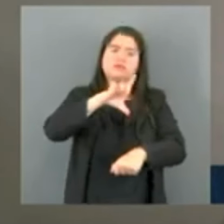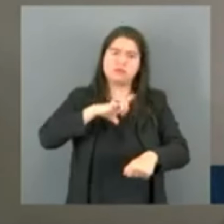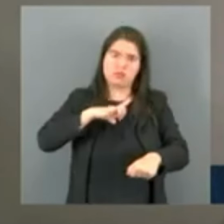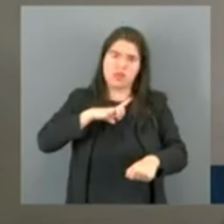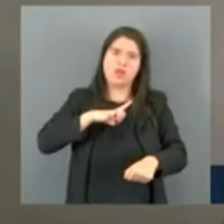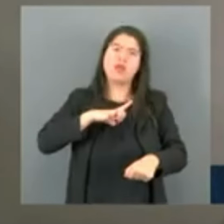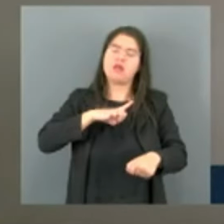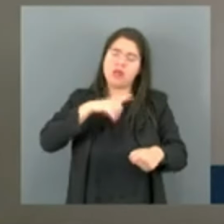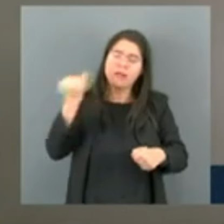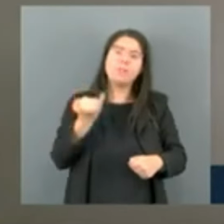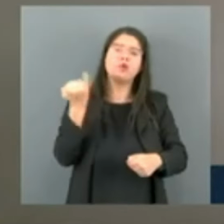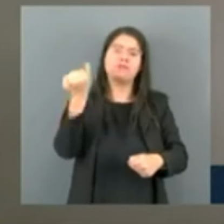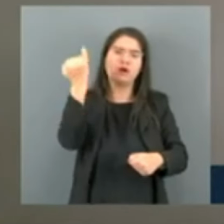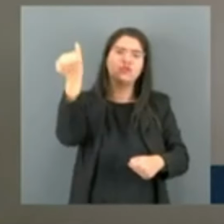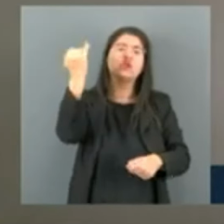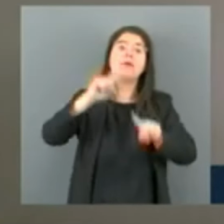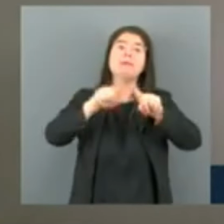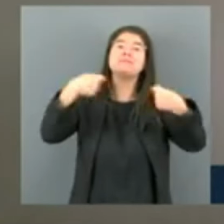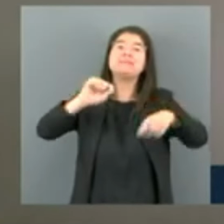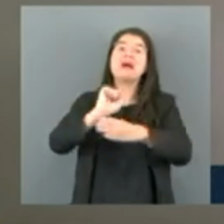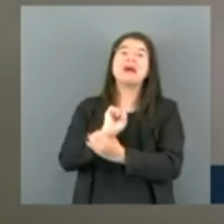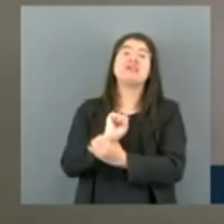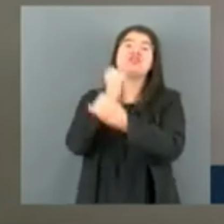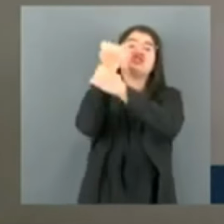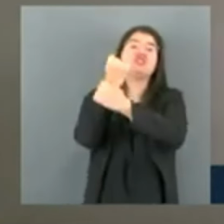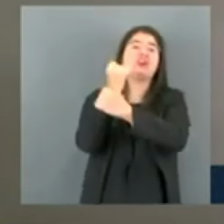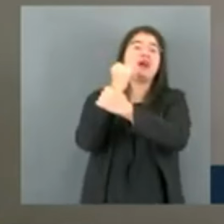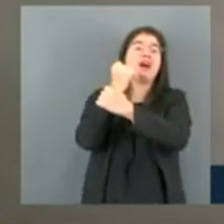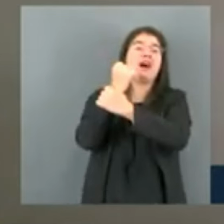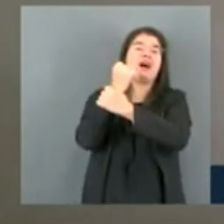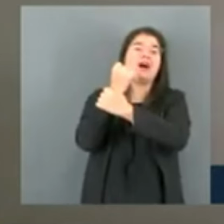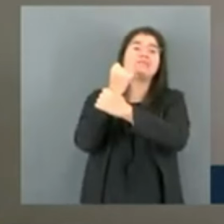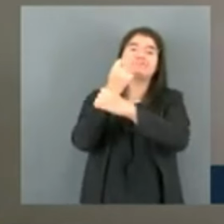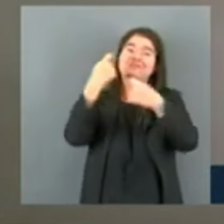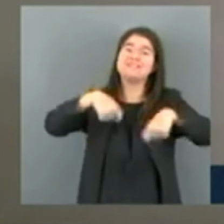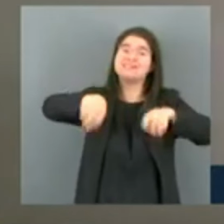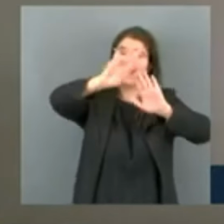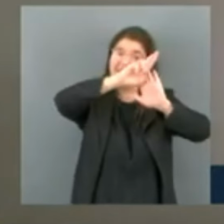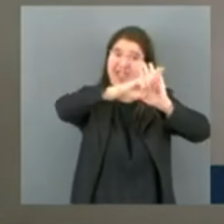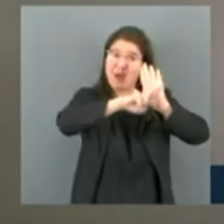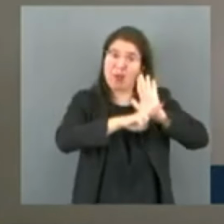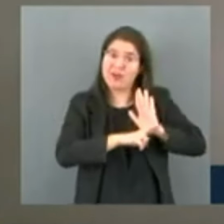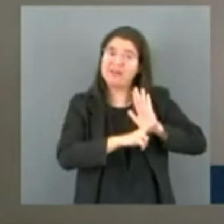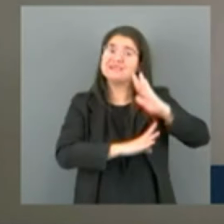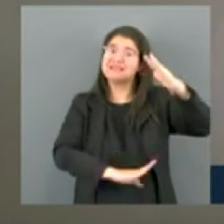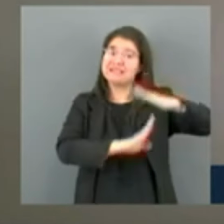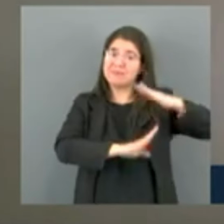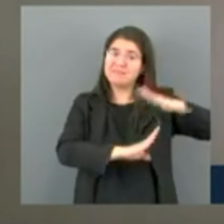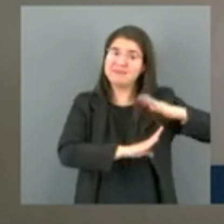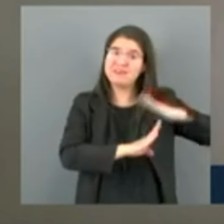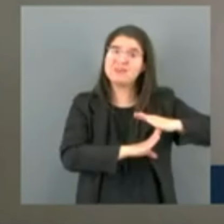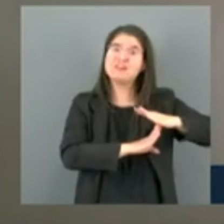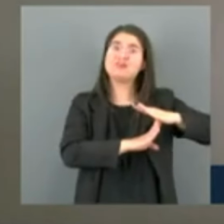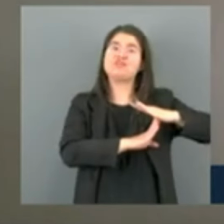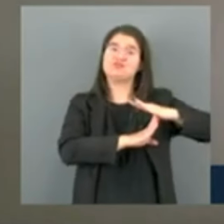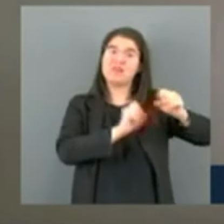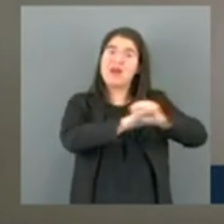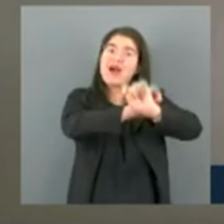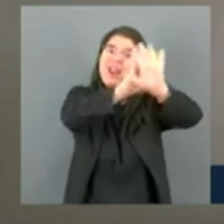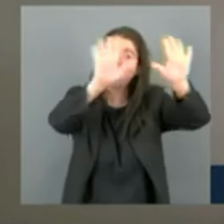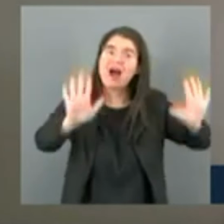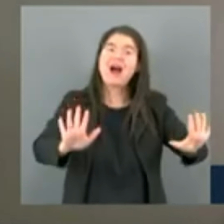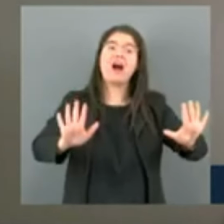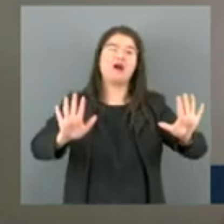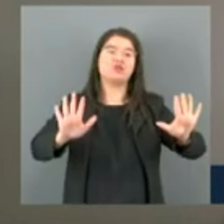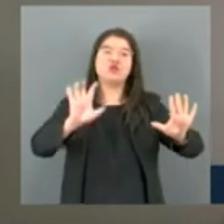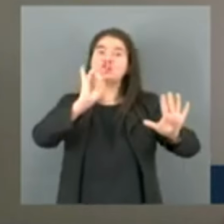desse aspecto, dentro desse âmbito, garantir segurança à população, regulando e estabelecendo limites claros, né, e critérios claros. E